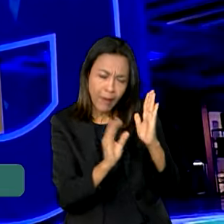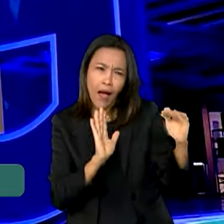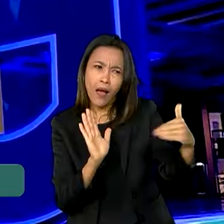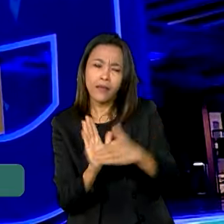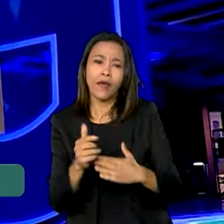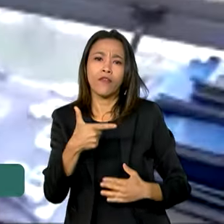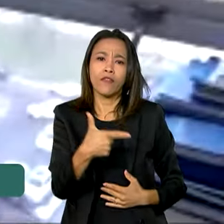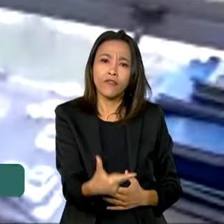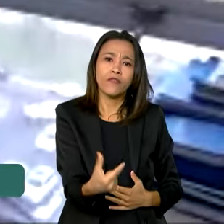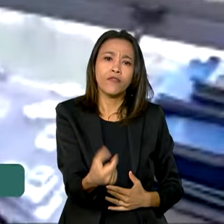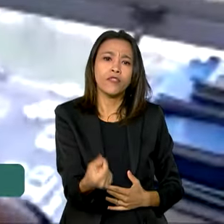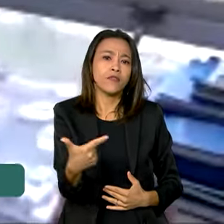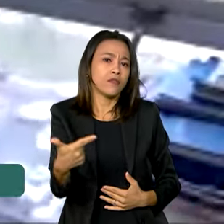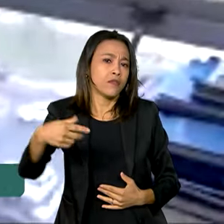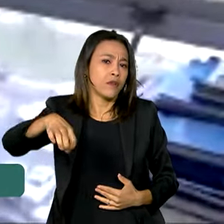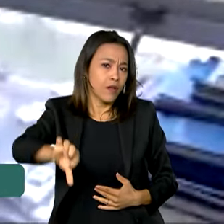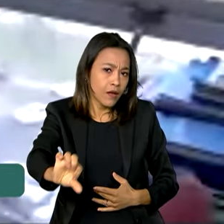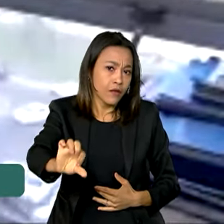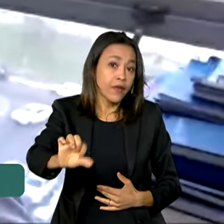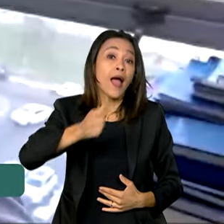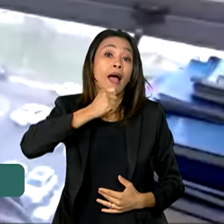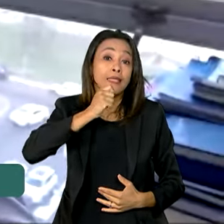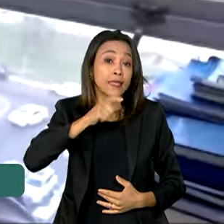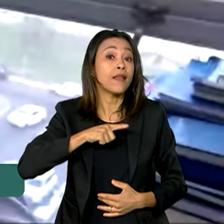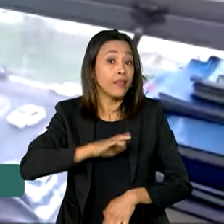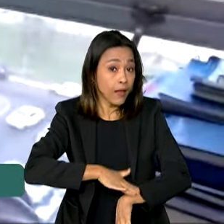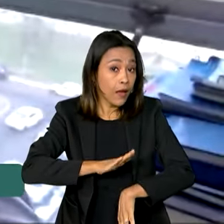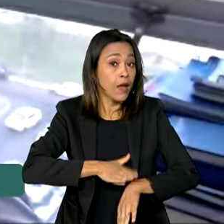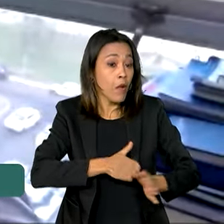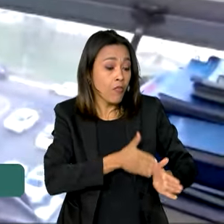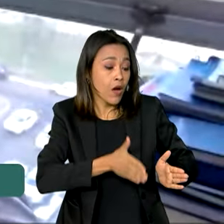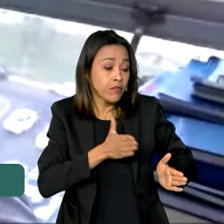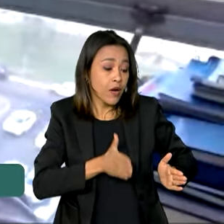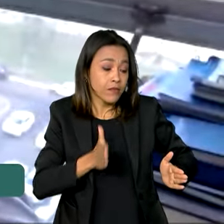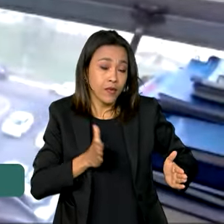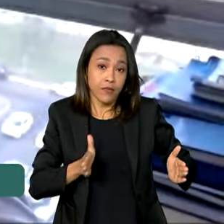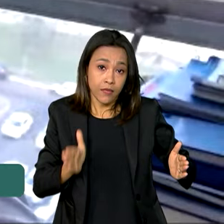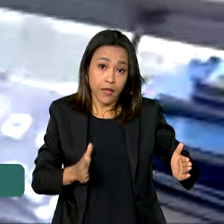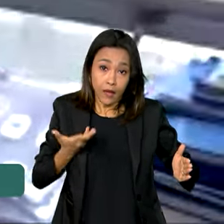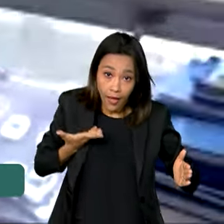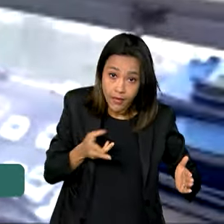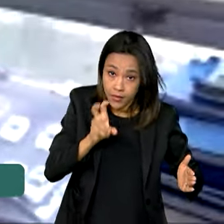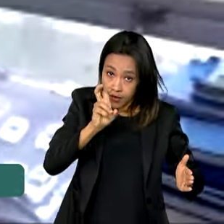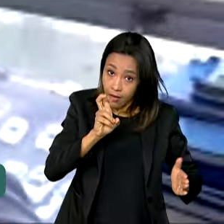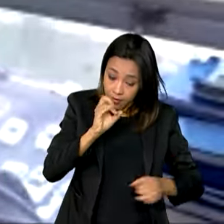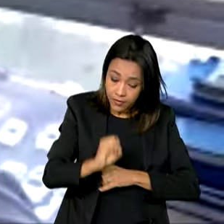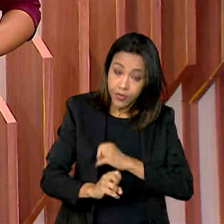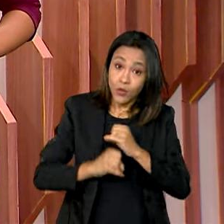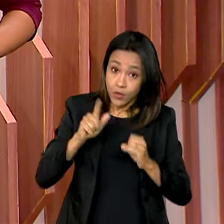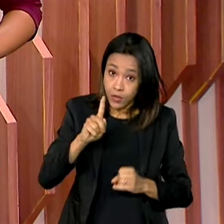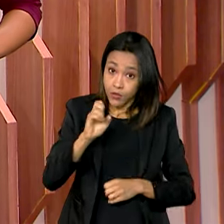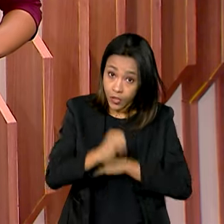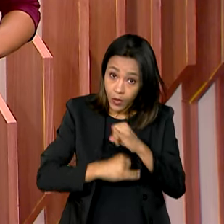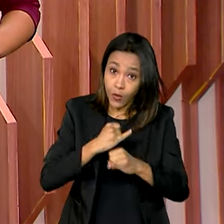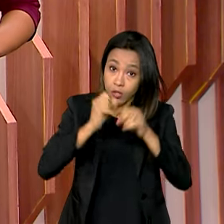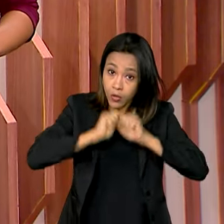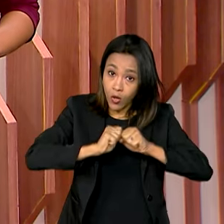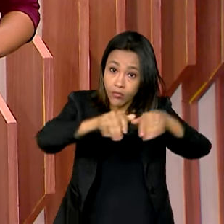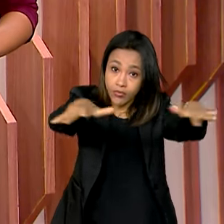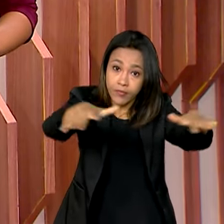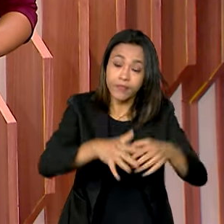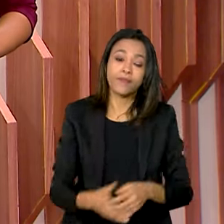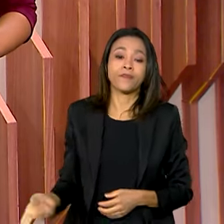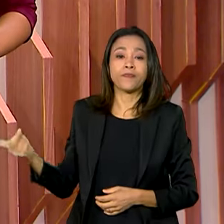de 2029. Então, ainda tem um tempo para que essa tecnologia possa chegar para a população. E mais